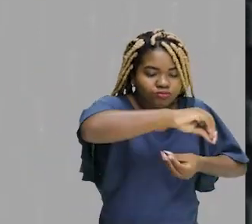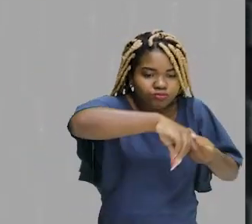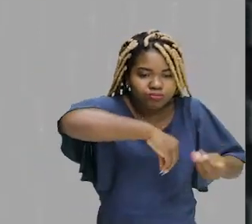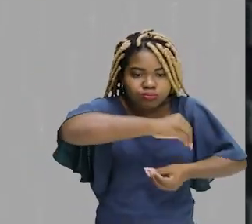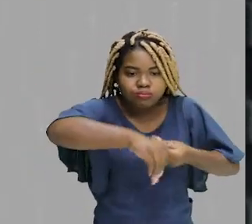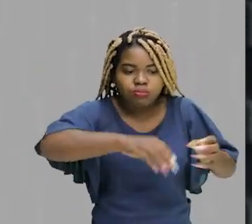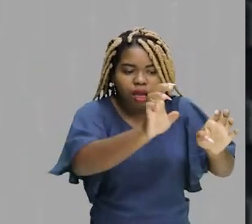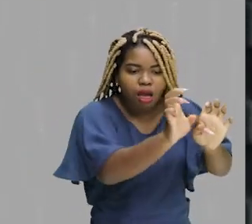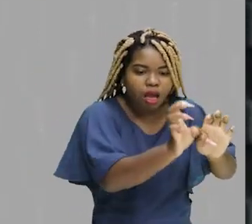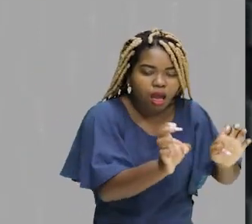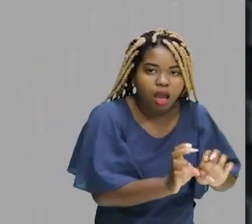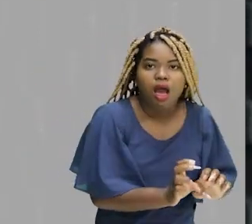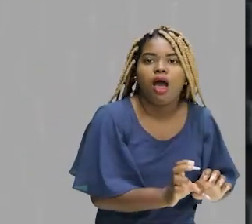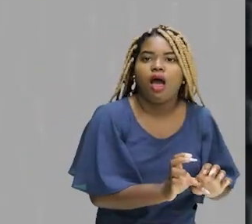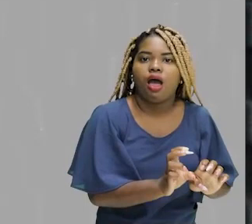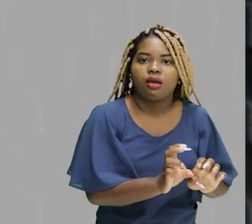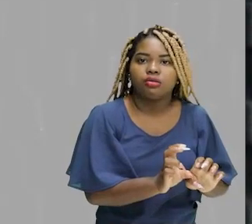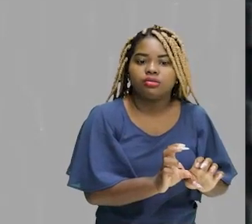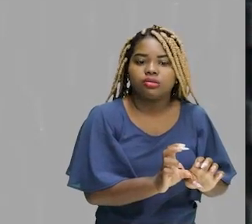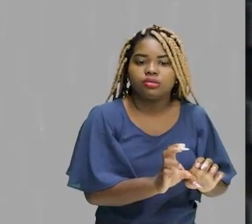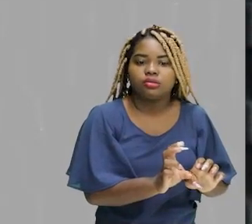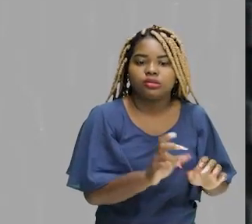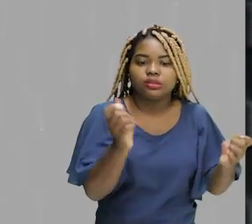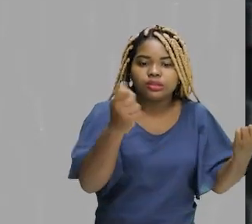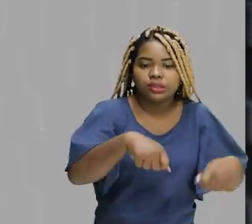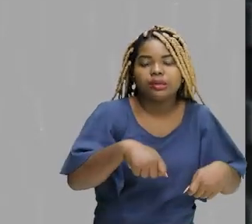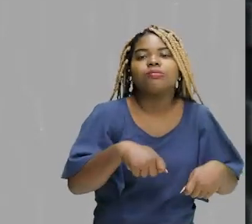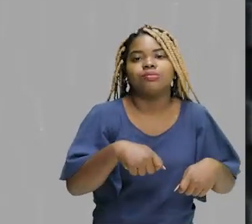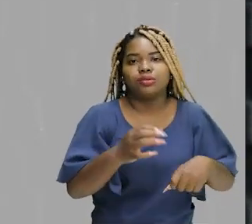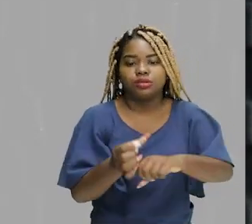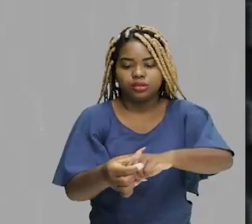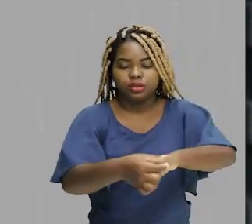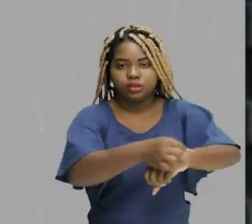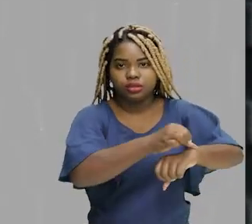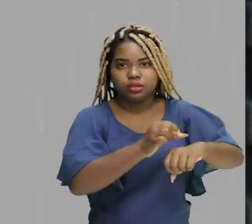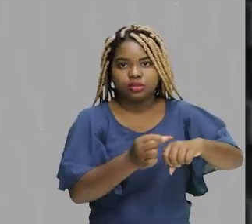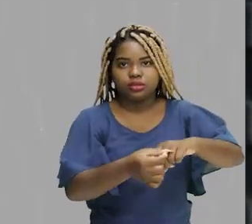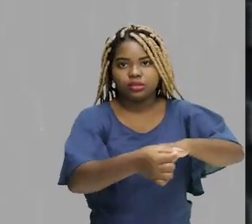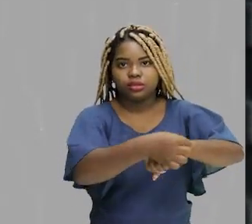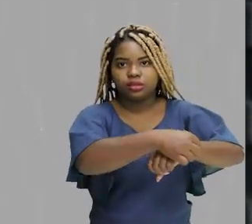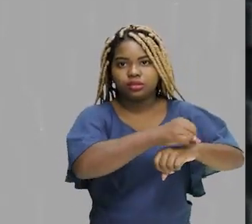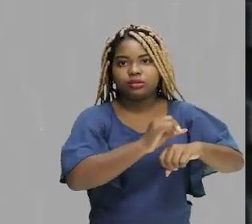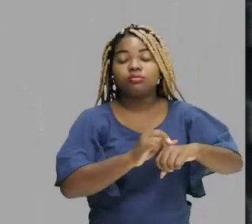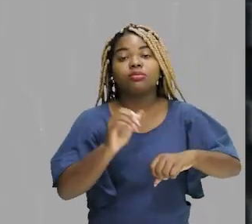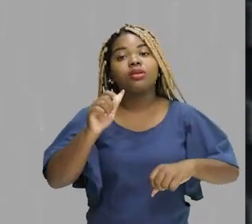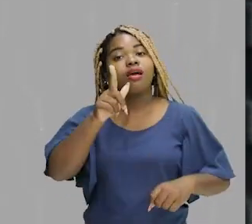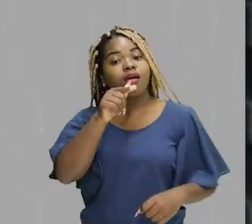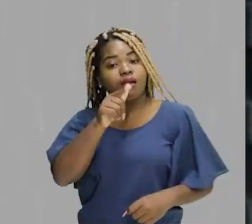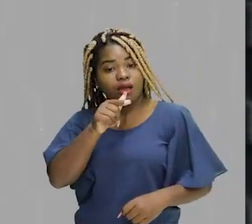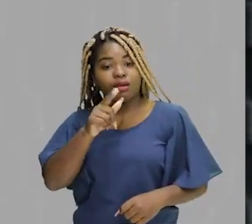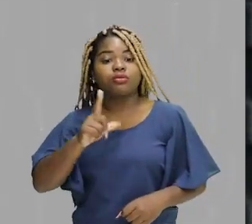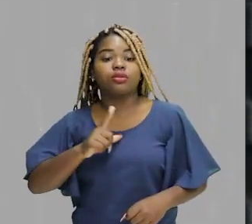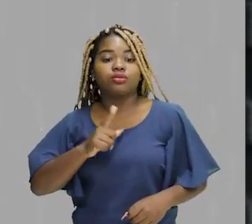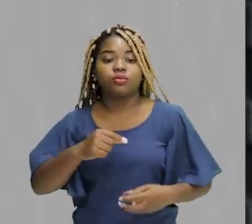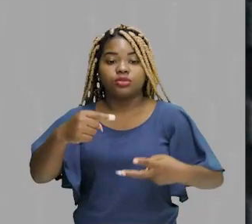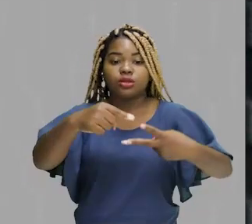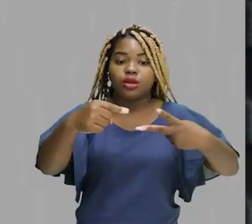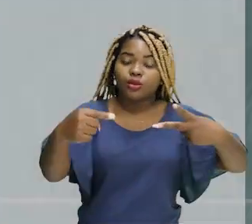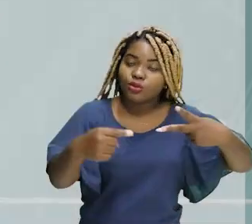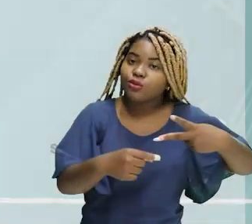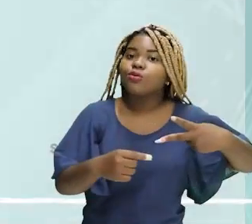sua estrutura. Ele vai apresentar moléculas de água. E aqui nós temos na tela, por exemplo, dois